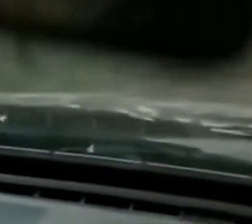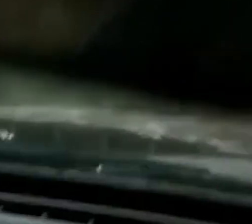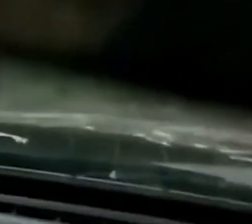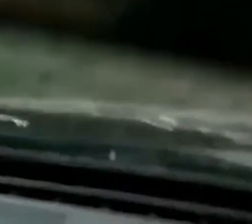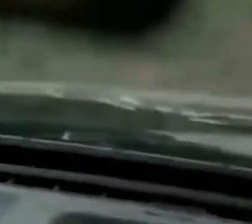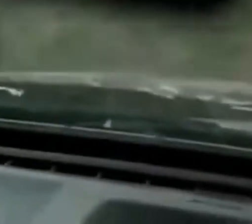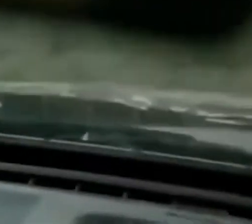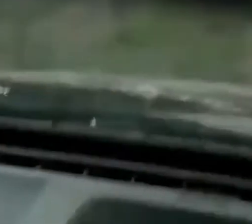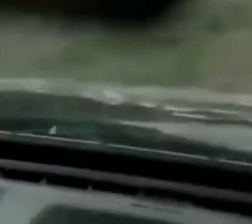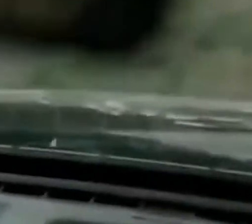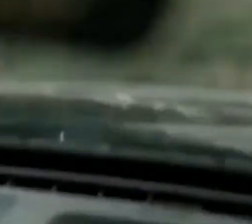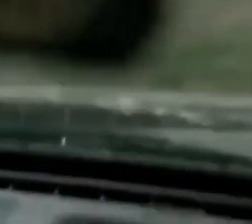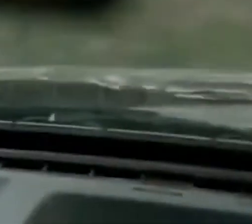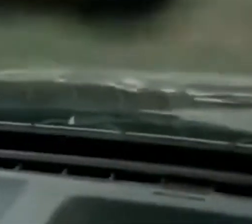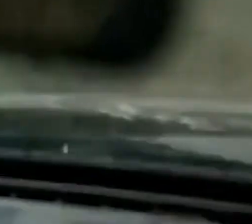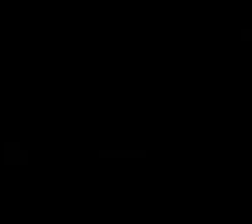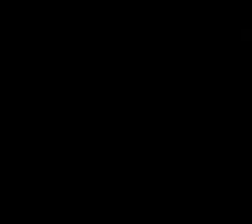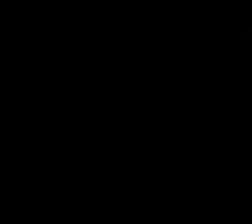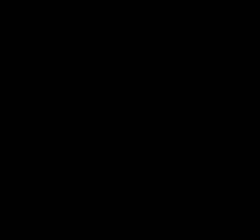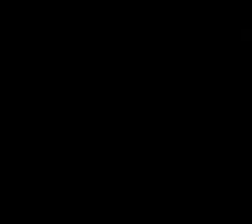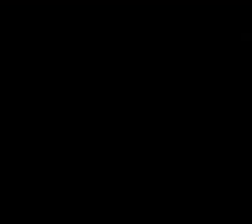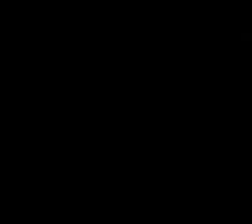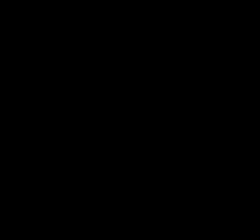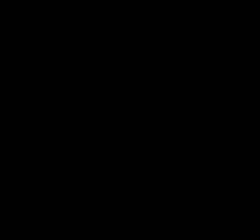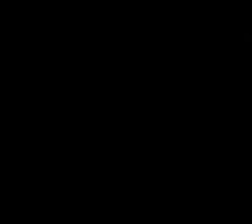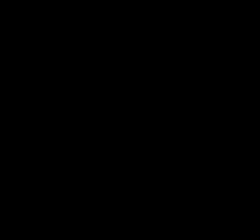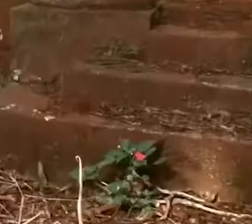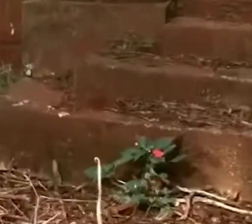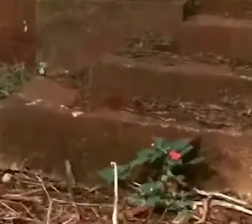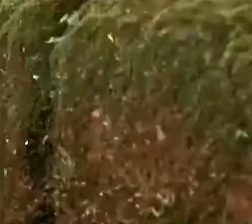A mentira nunca fica escondida por muito tempo, né?